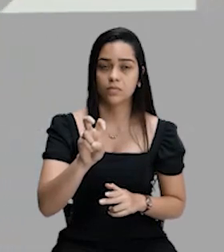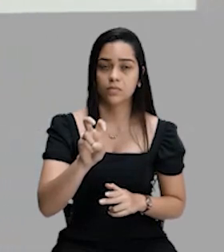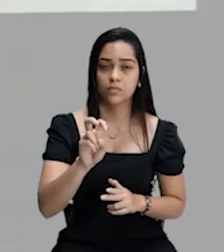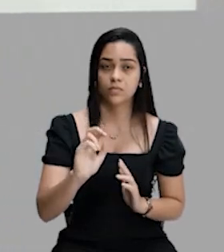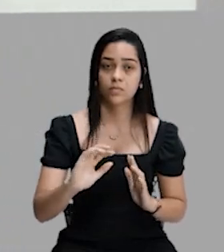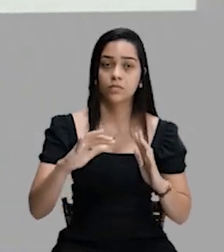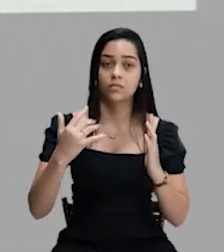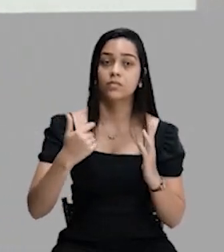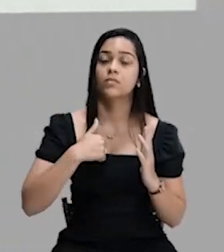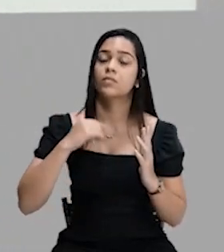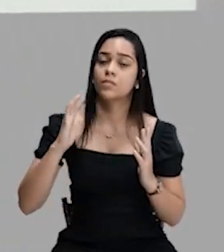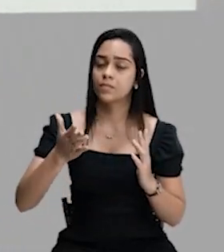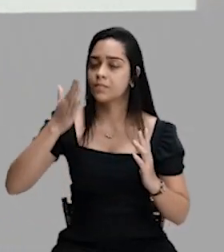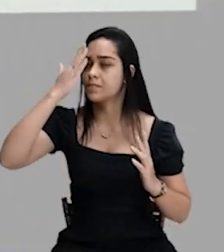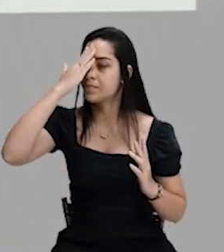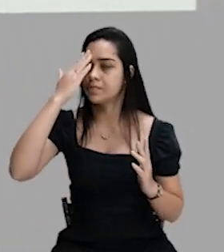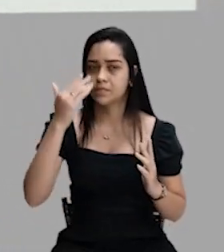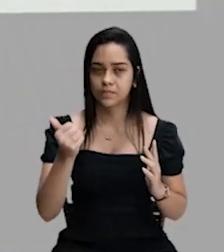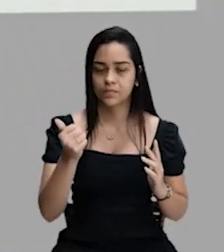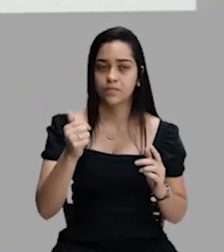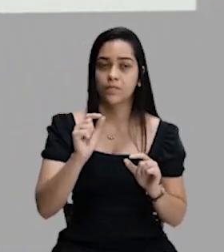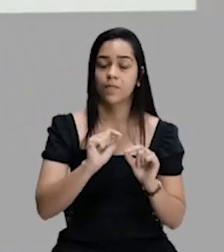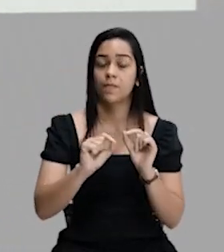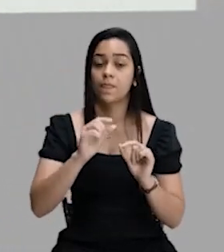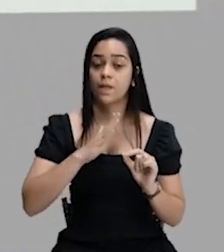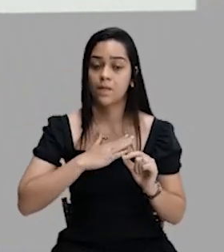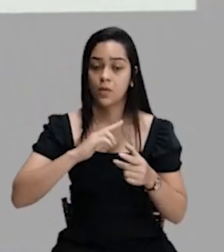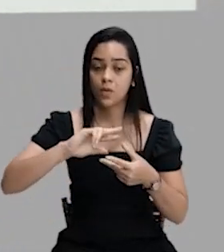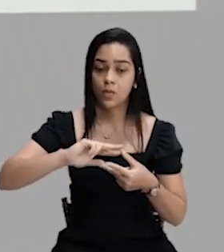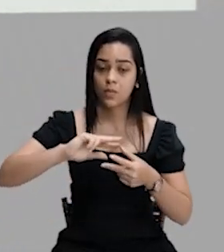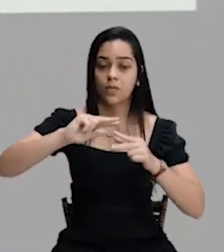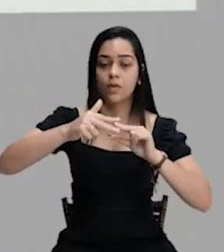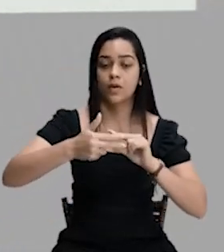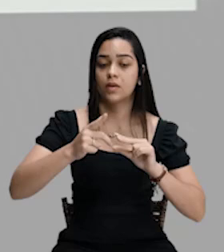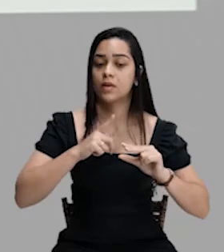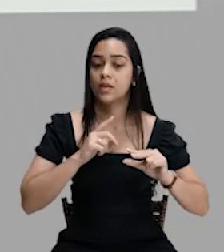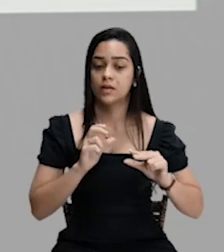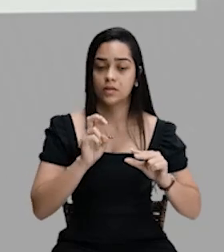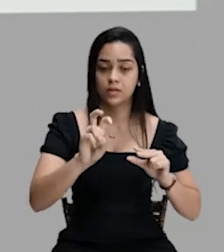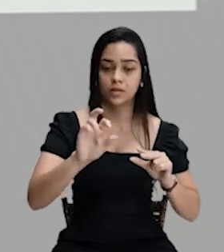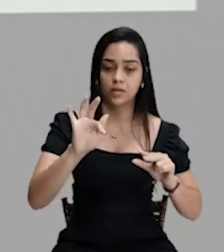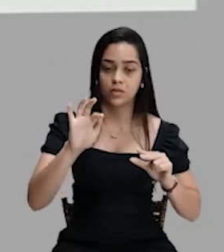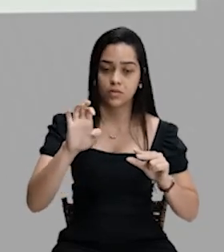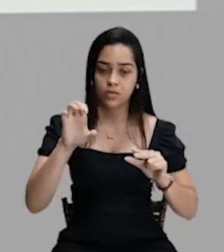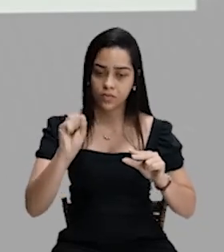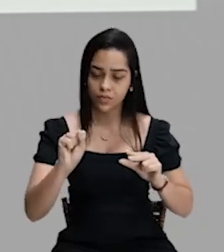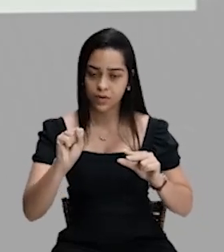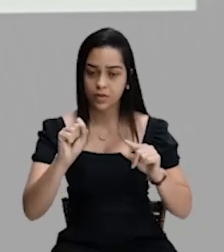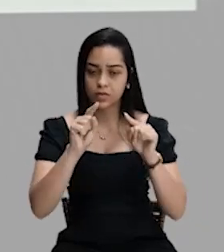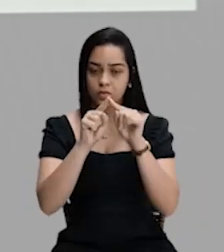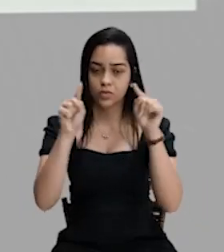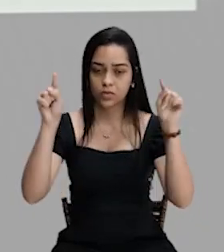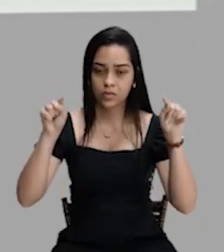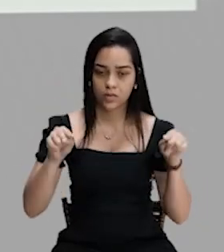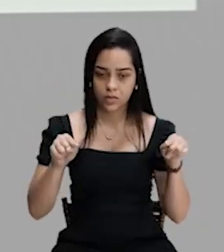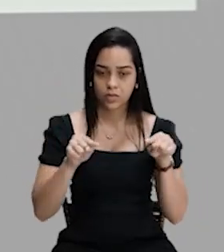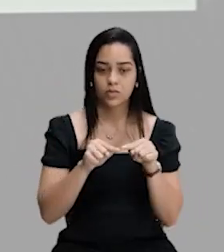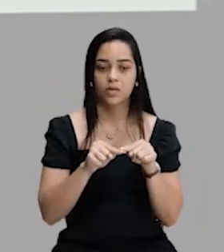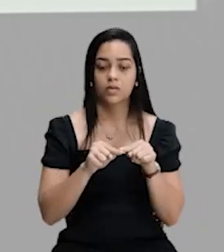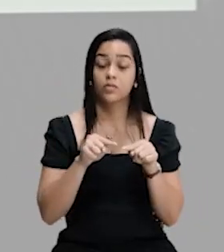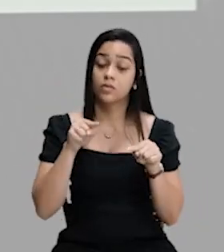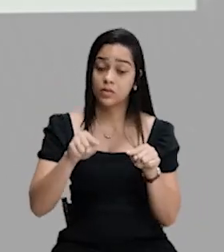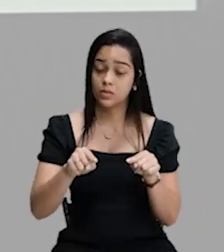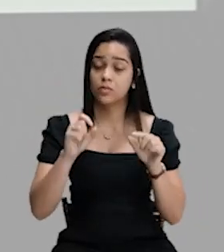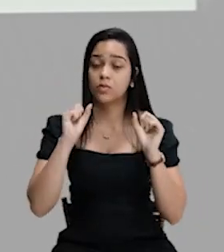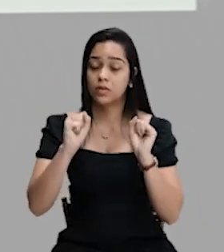galera eu já sei que meu poliedro ele vai ter cinco Faces quadrangulares para